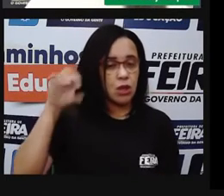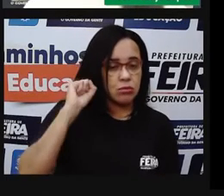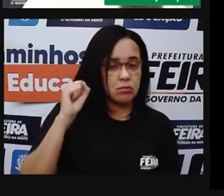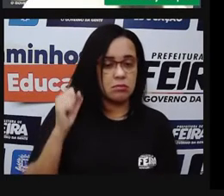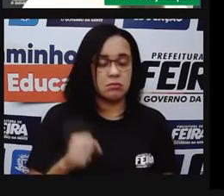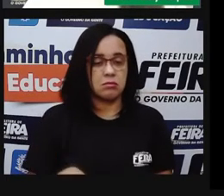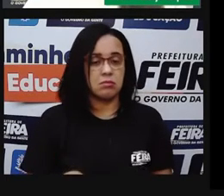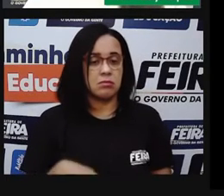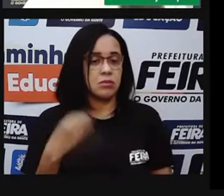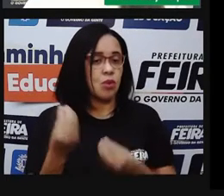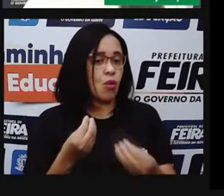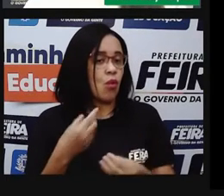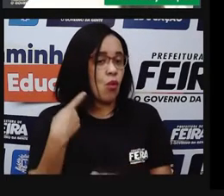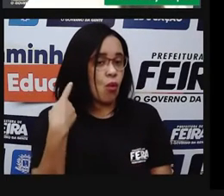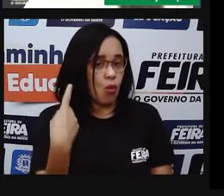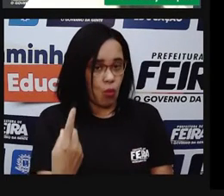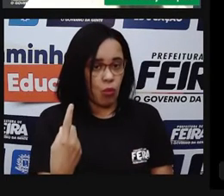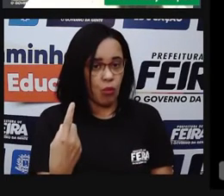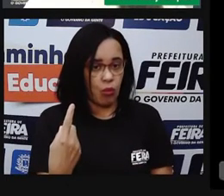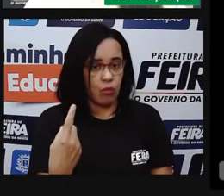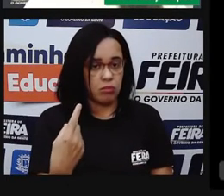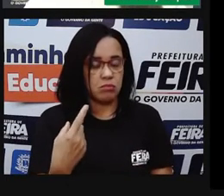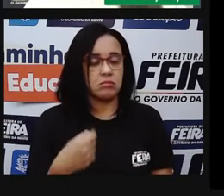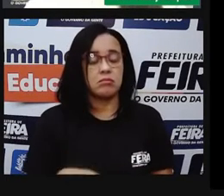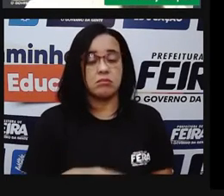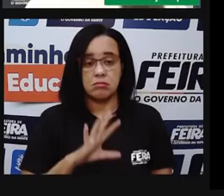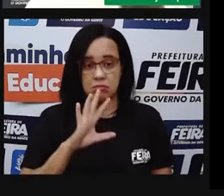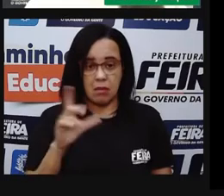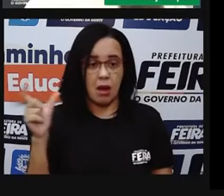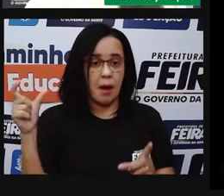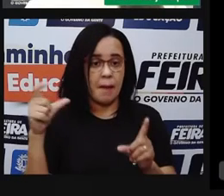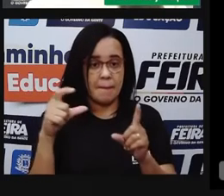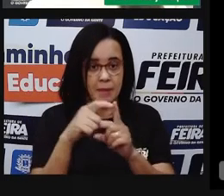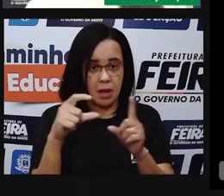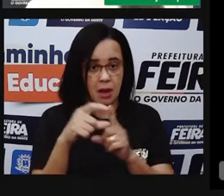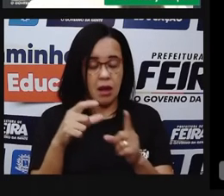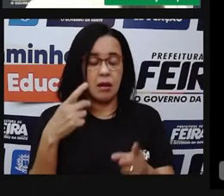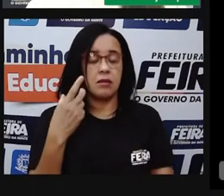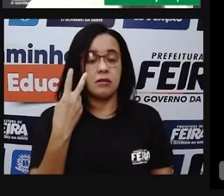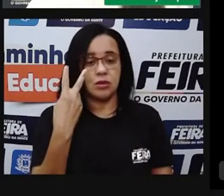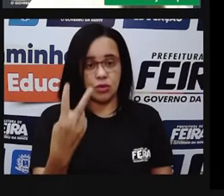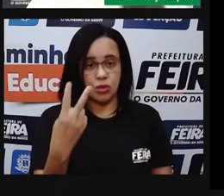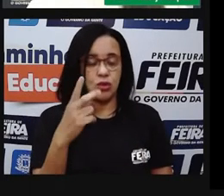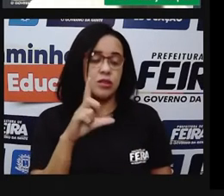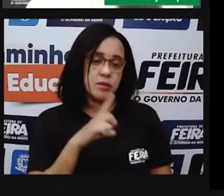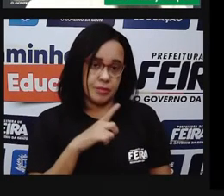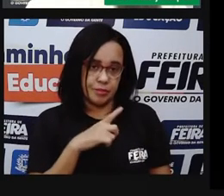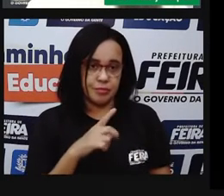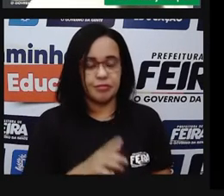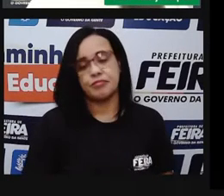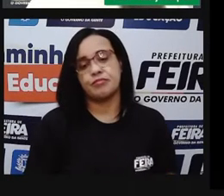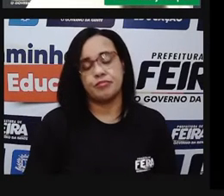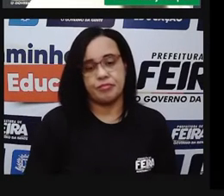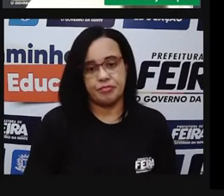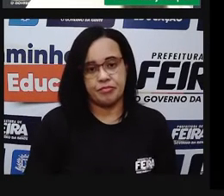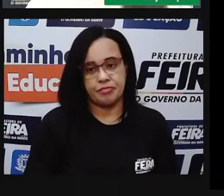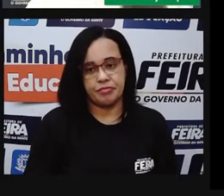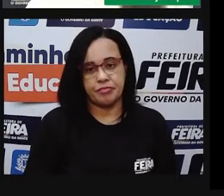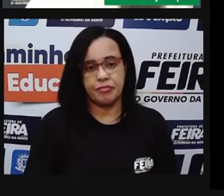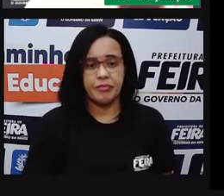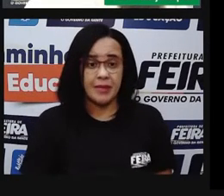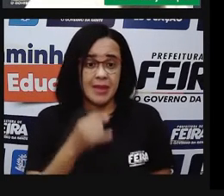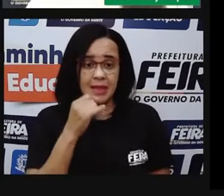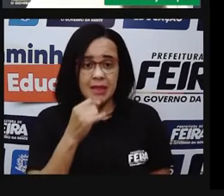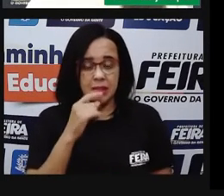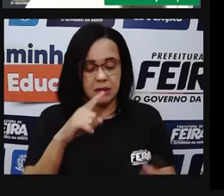si. O nome malhado começa com que letra, gente? Ma, ma. Que som vocês escutam quando a gente fala ma?